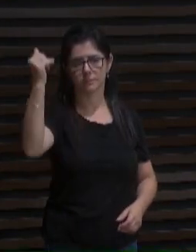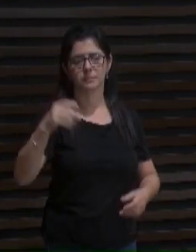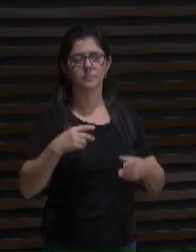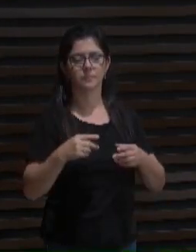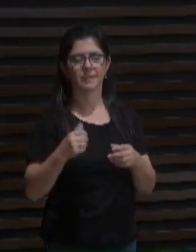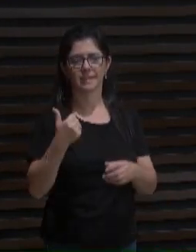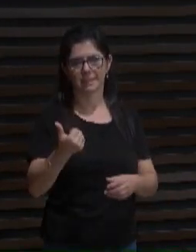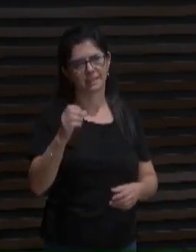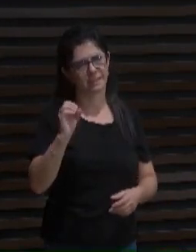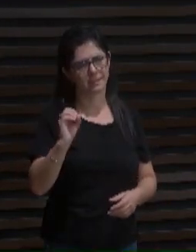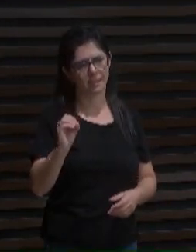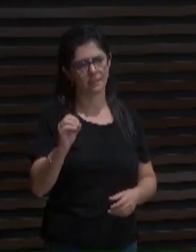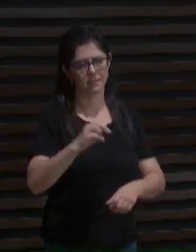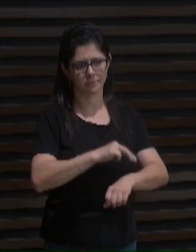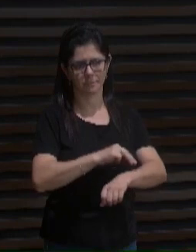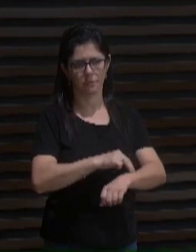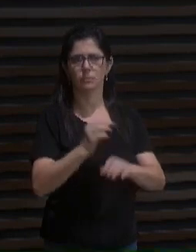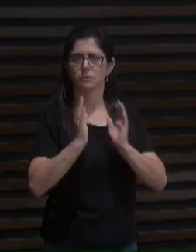10 minutos orando são